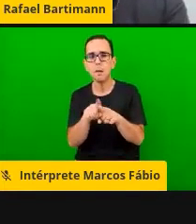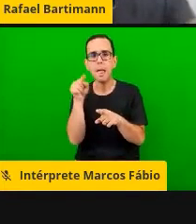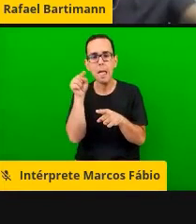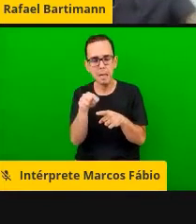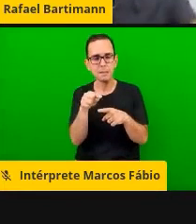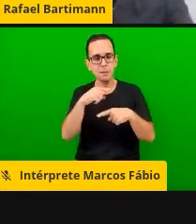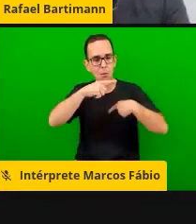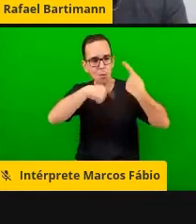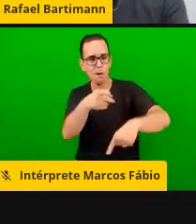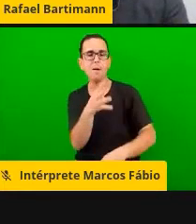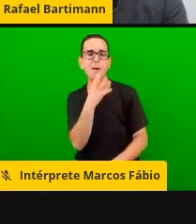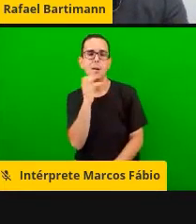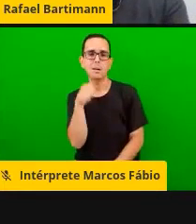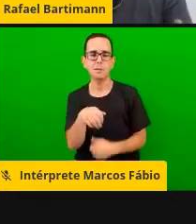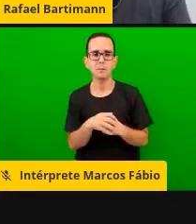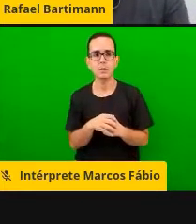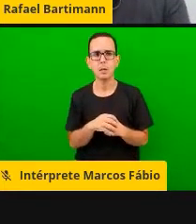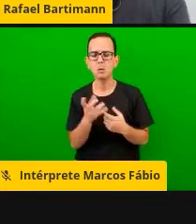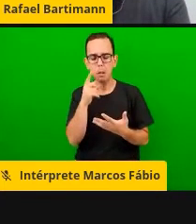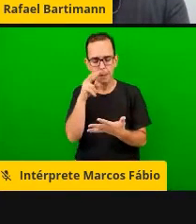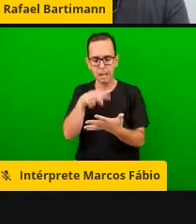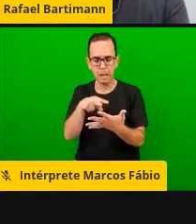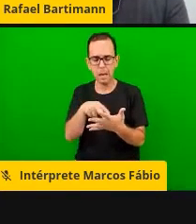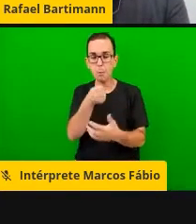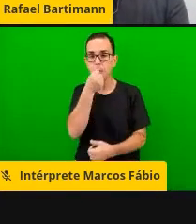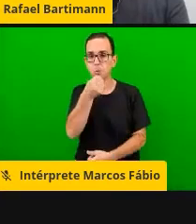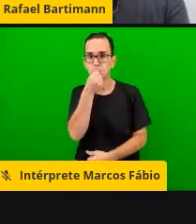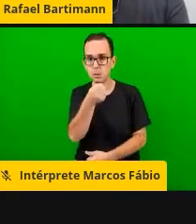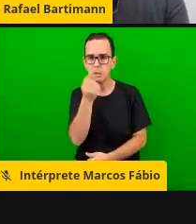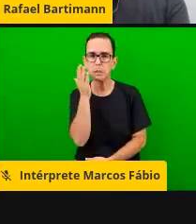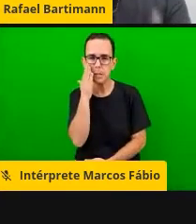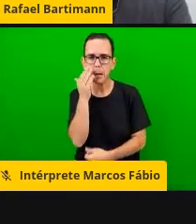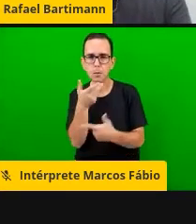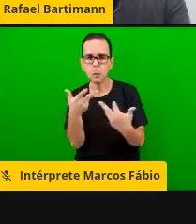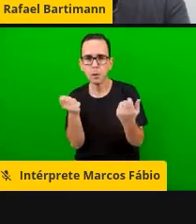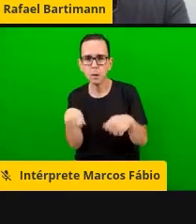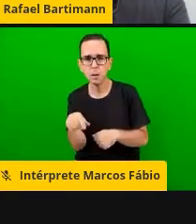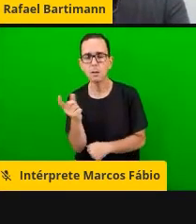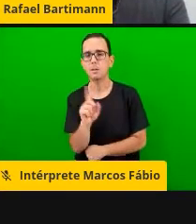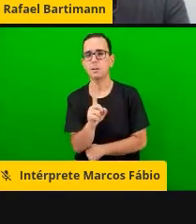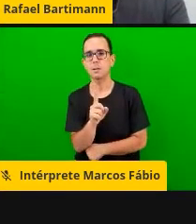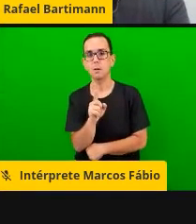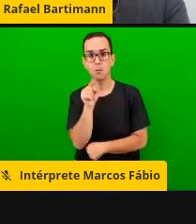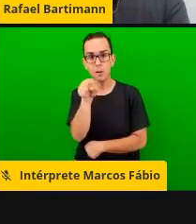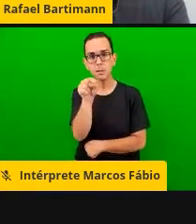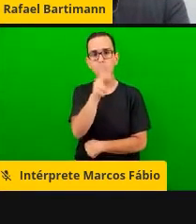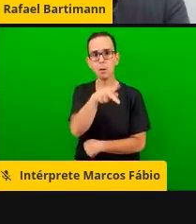conhecimento. Não simplesmente por ler uma notícia, você quer dizer que sabe das coisas. Você, enquanto